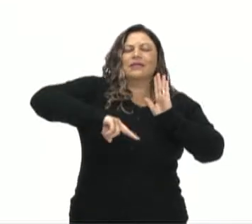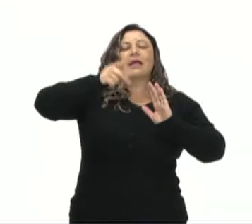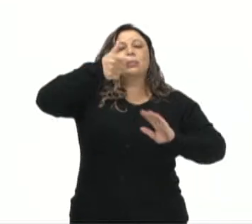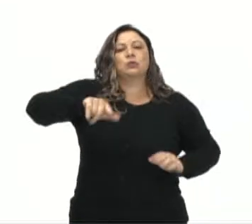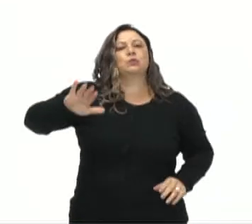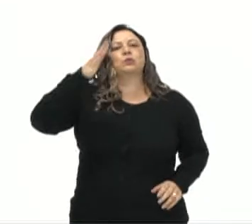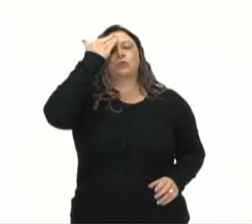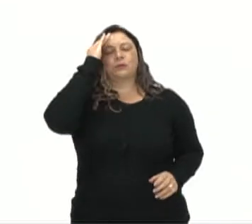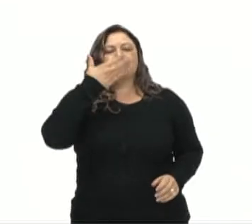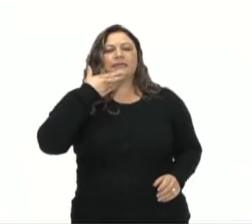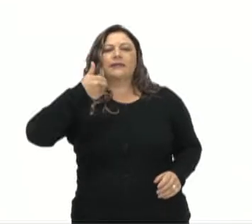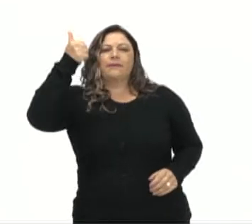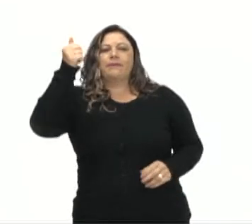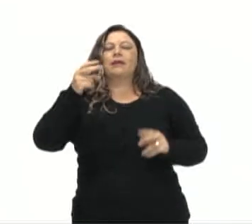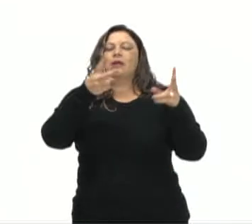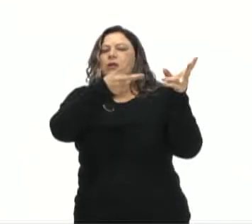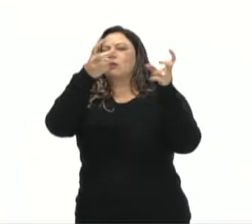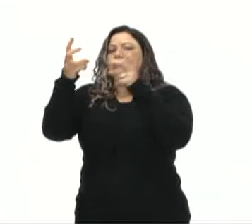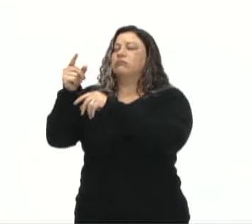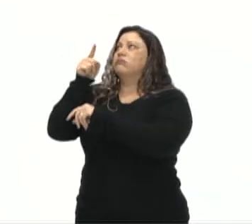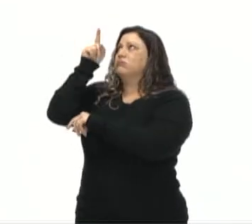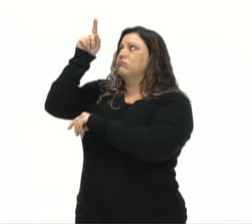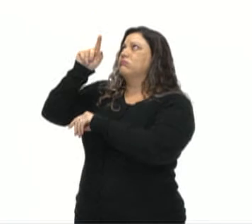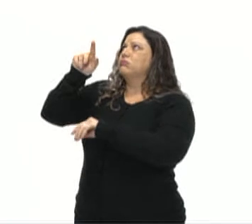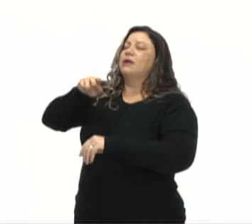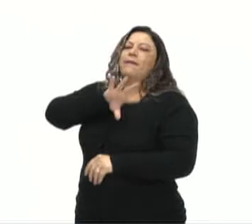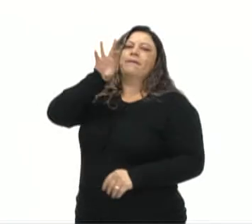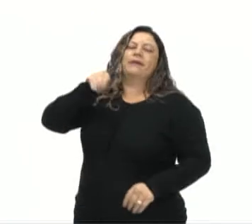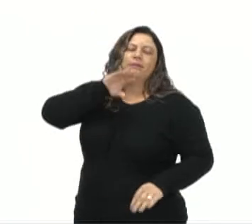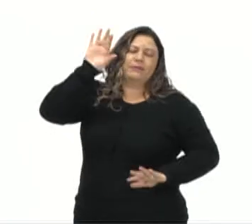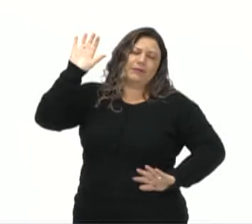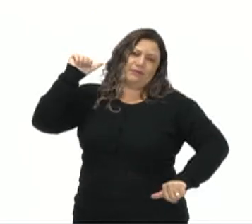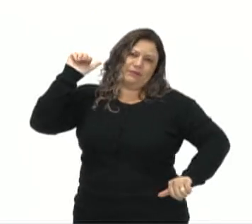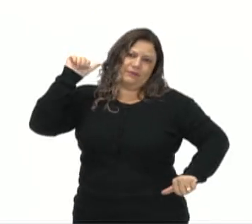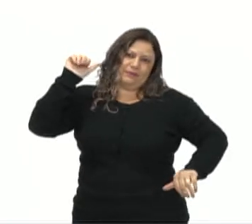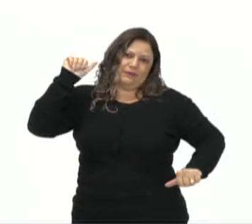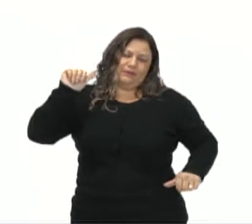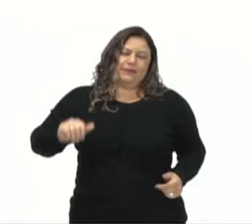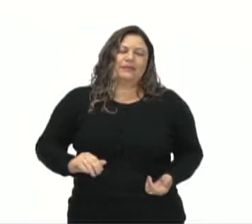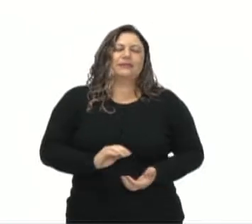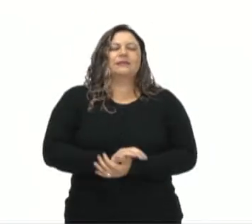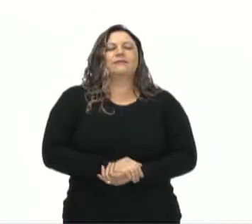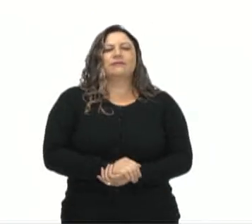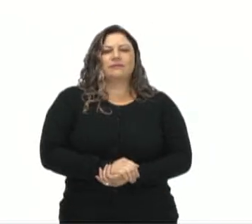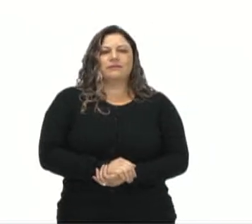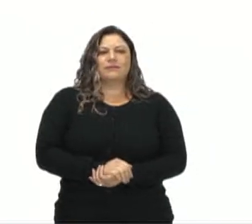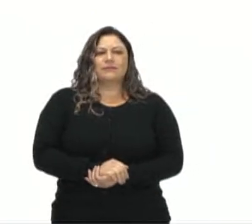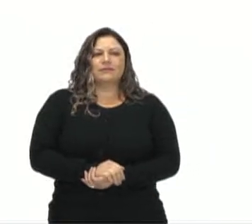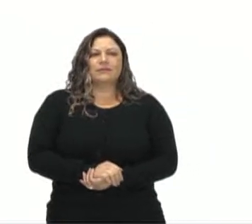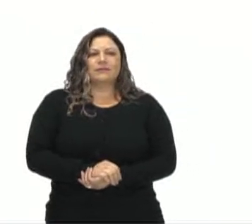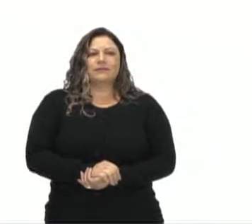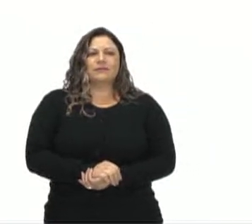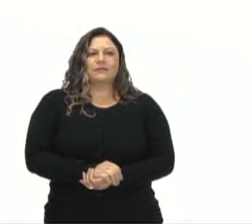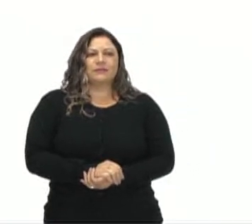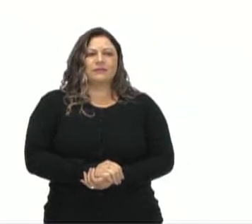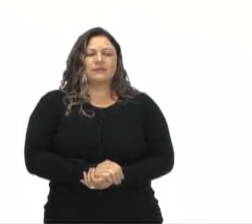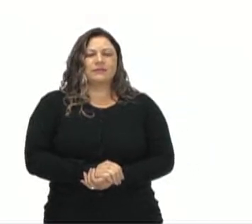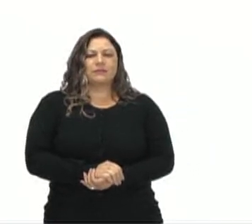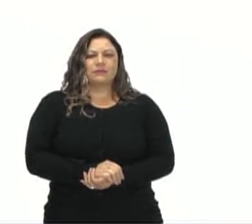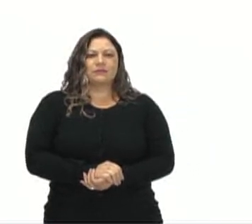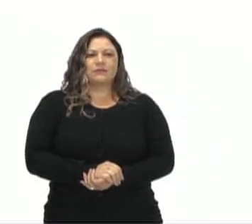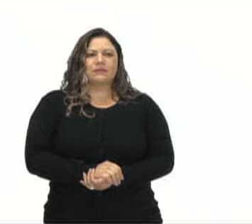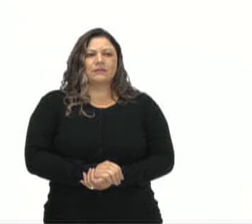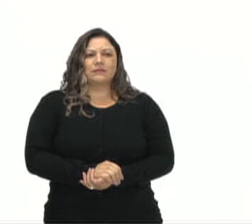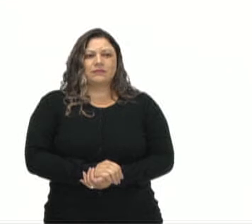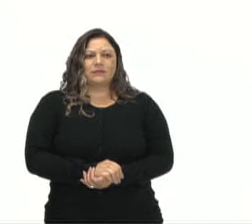Mire, tenemos acá los artículos definidos o indefinidos que se encajan en la